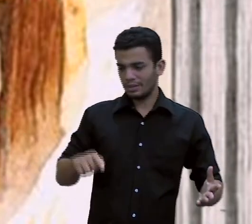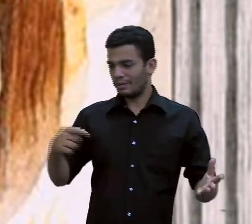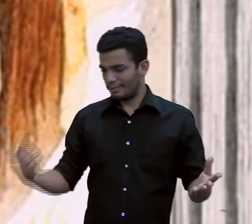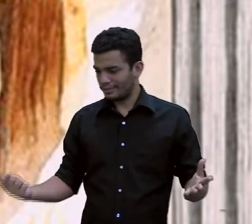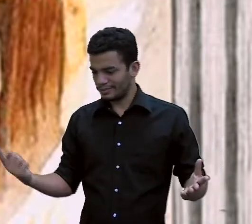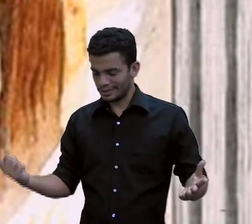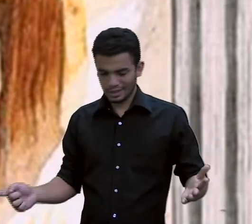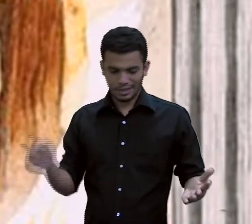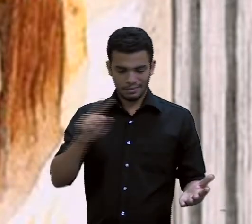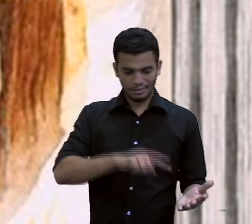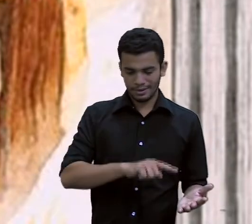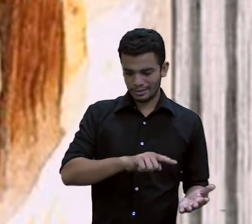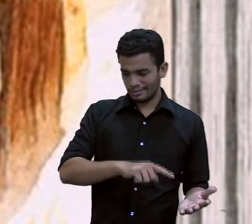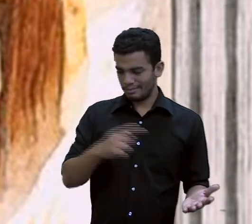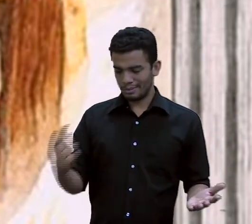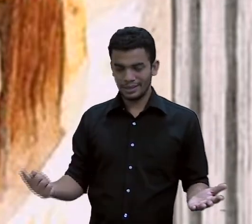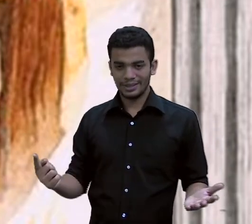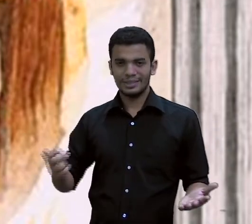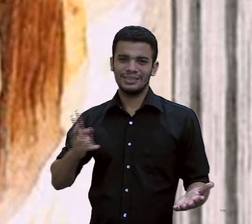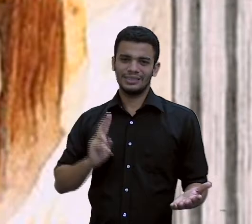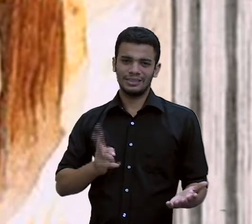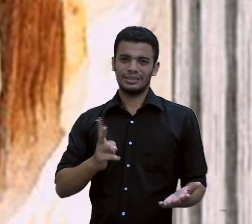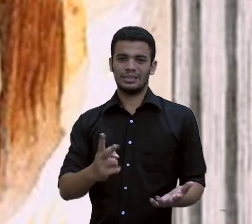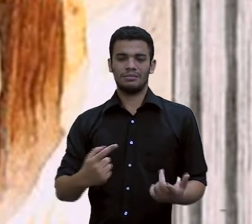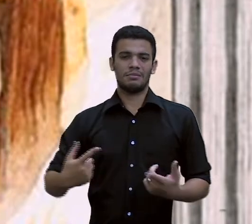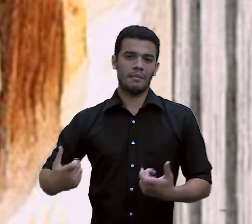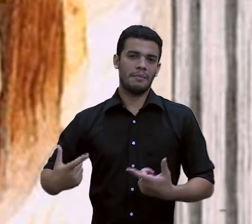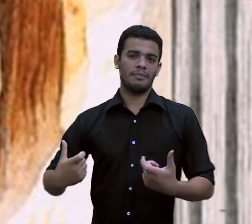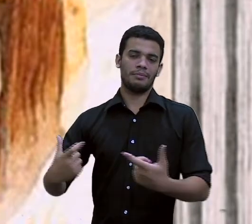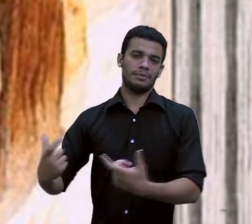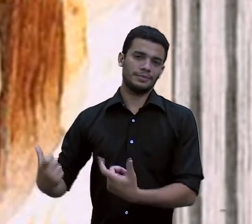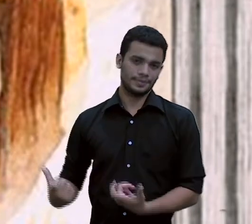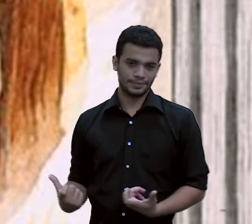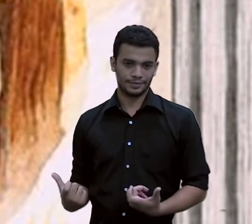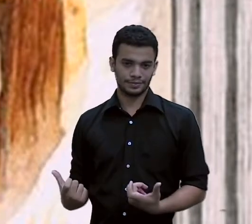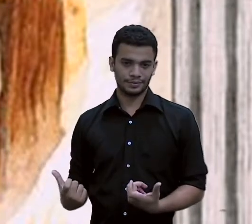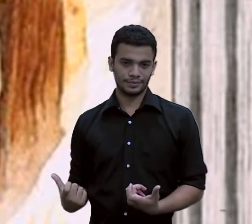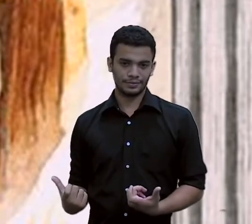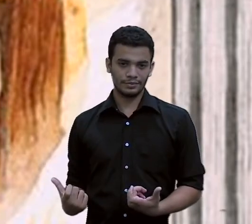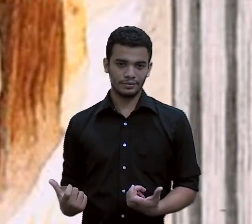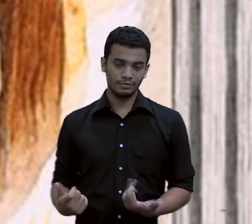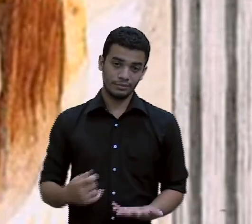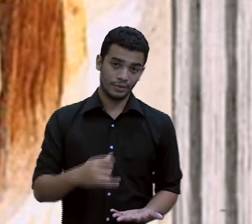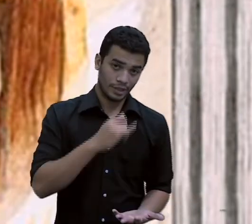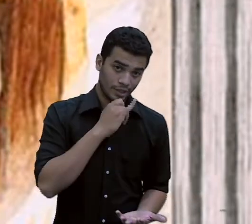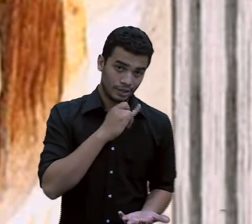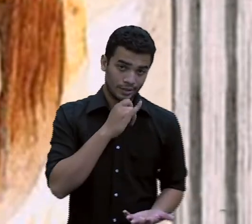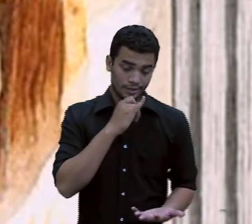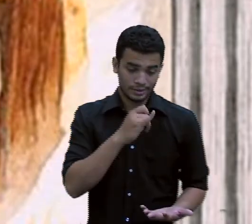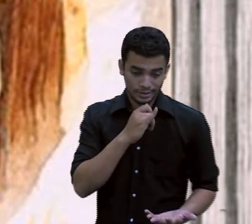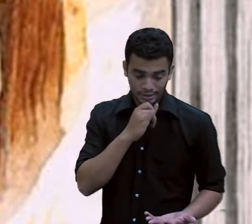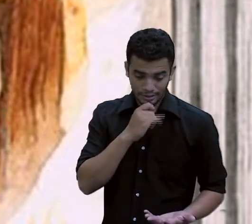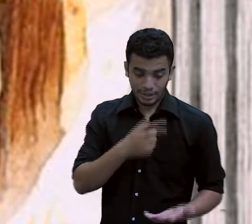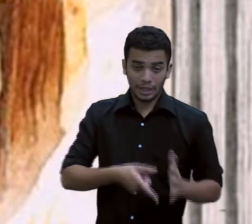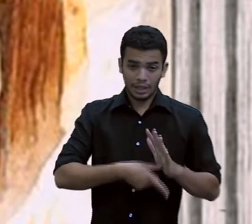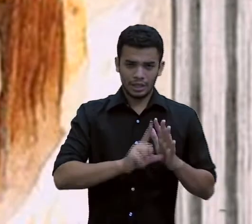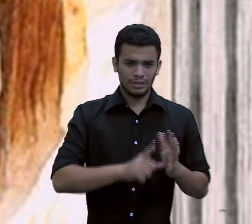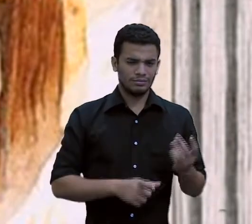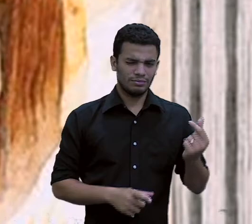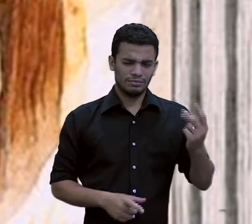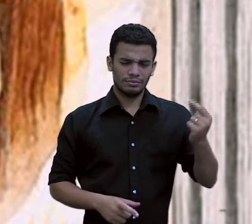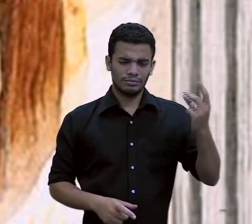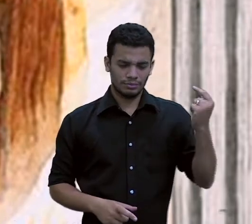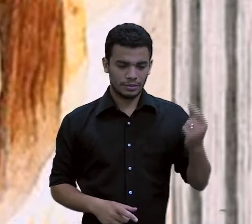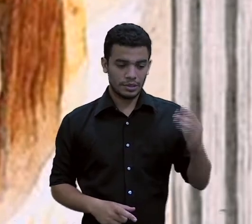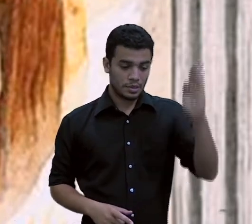portugueses, mas como o Brasil era uma colônia de Portugal e a região ia ser incorporada e foi,